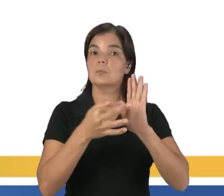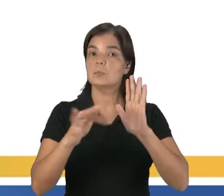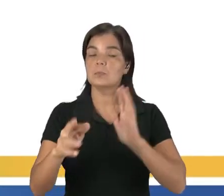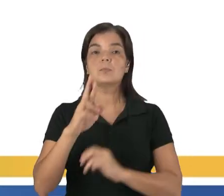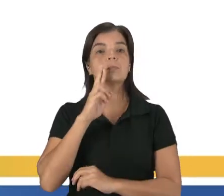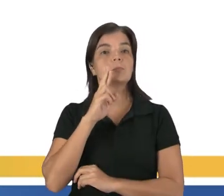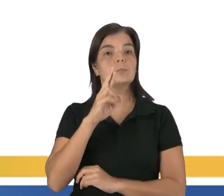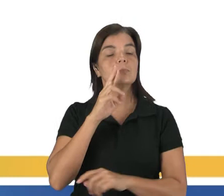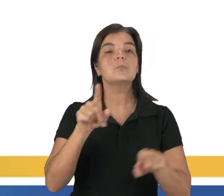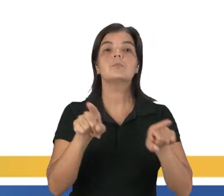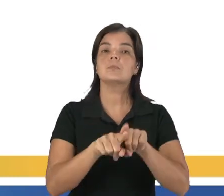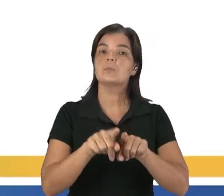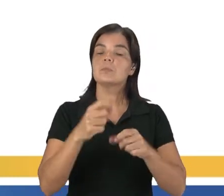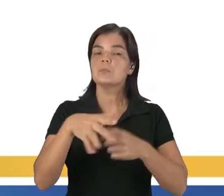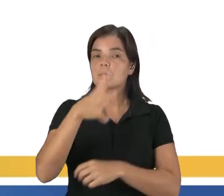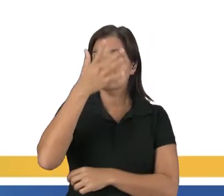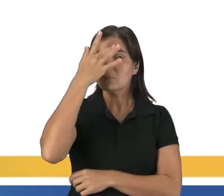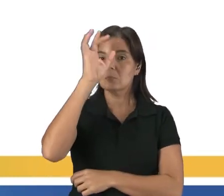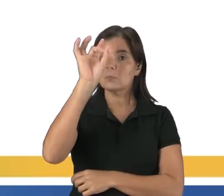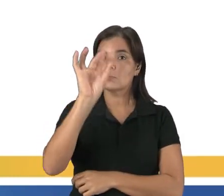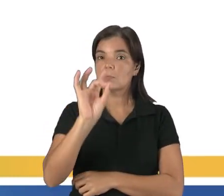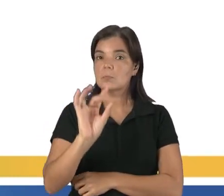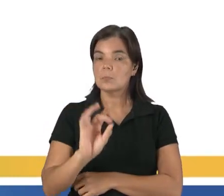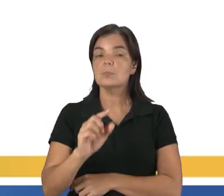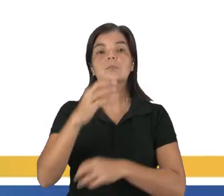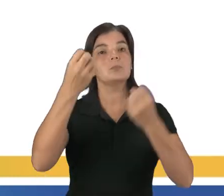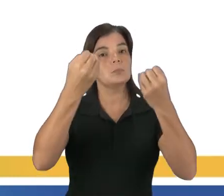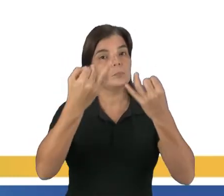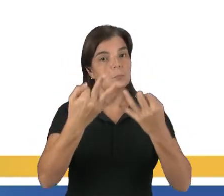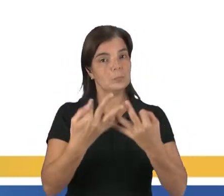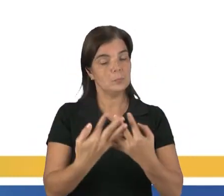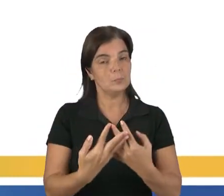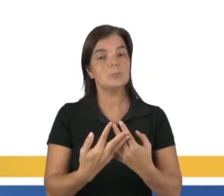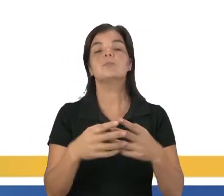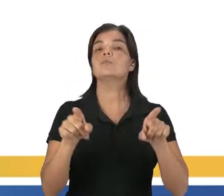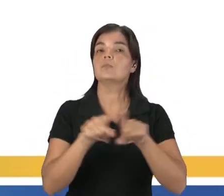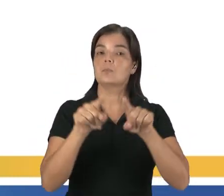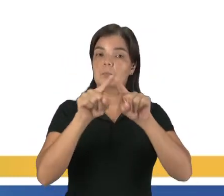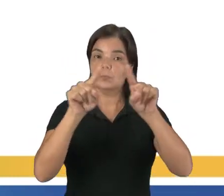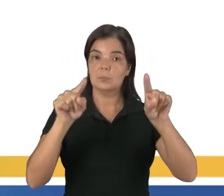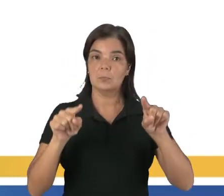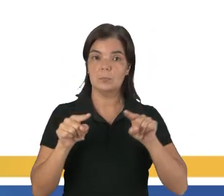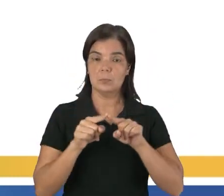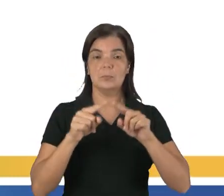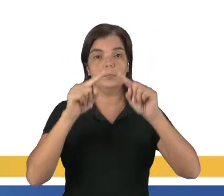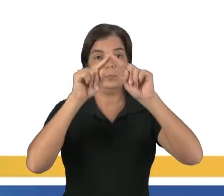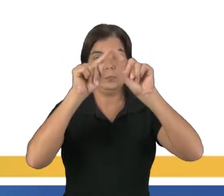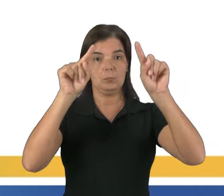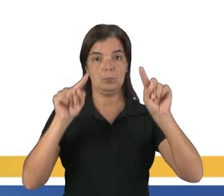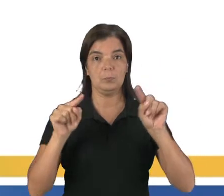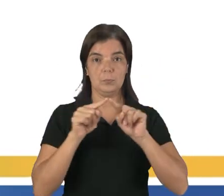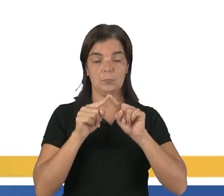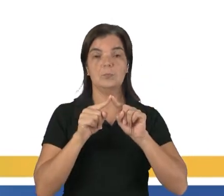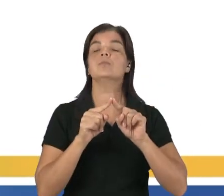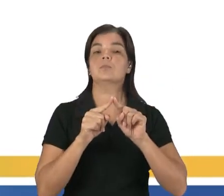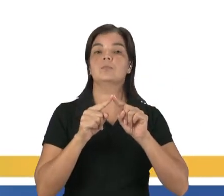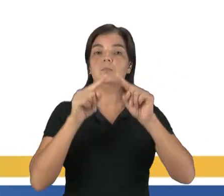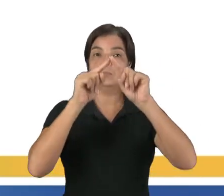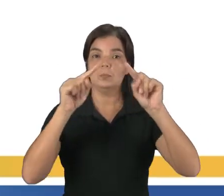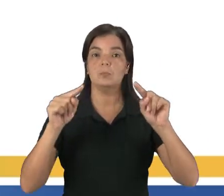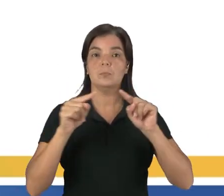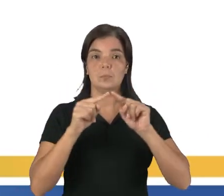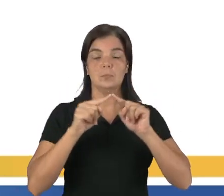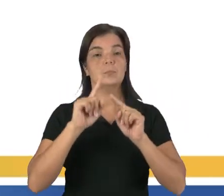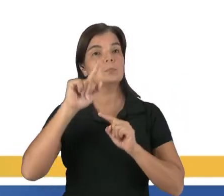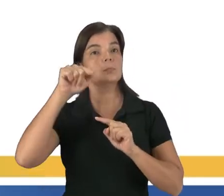e resolveu. Então a gente precisa memorizar cada uma delas. Eu já falei do retângulo, Já falei do quadrado, do triângulo, do losango e